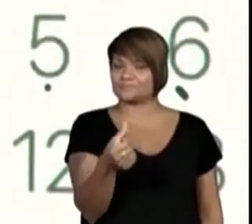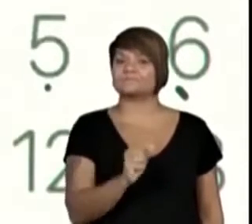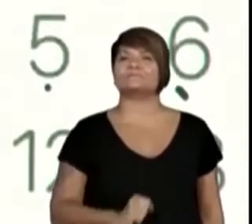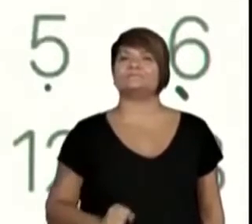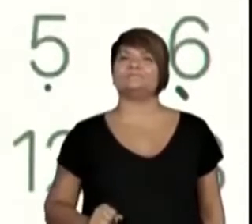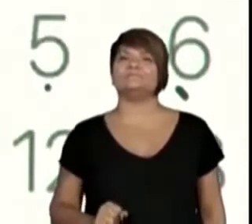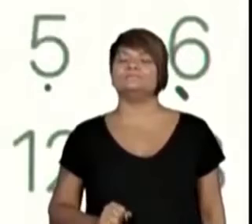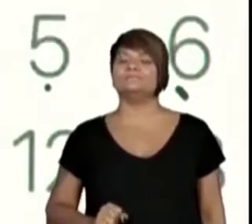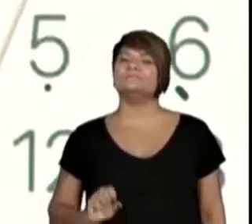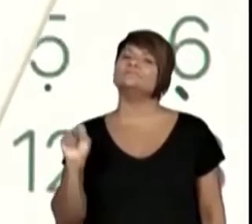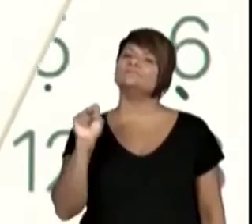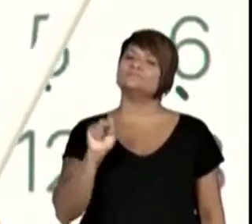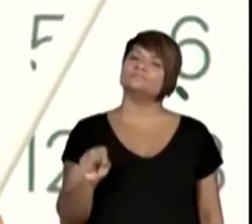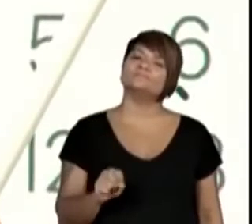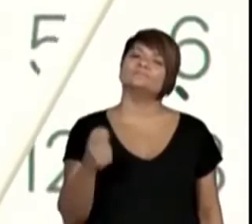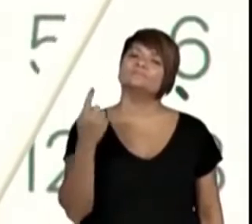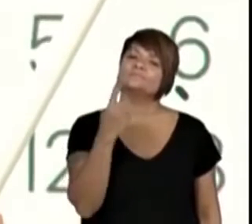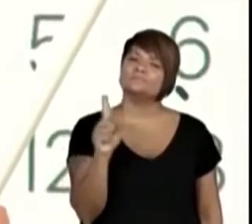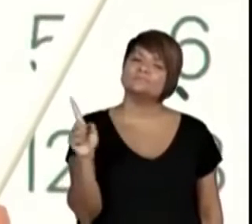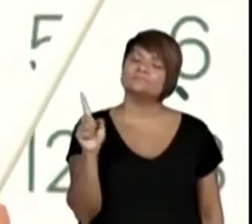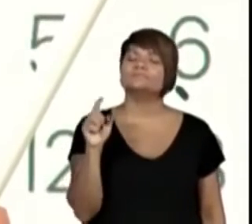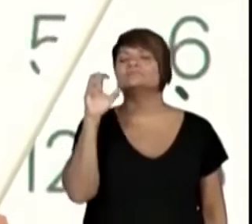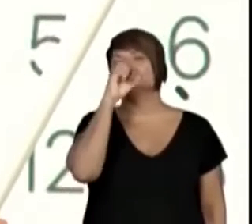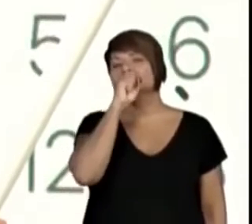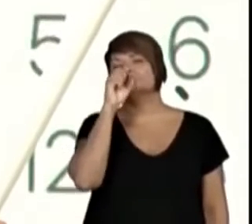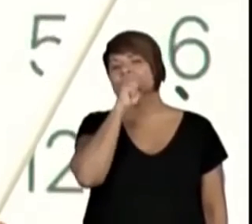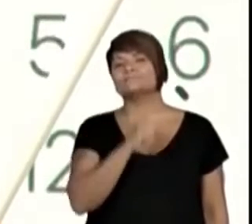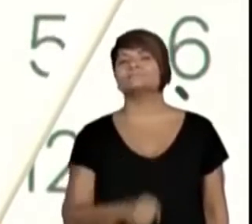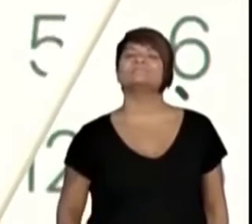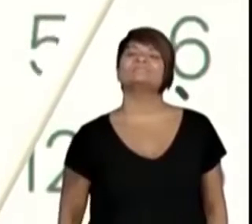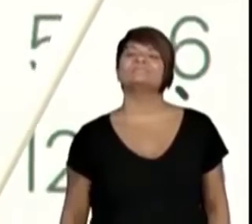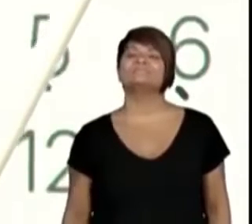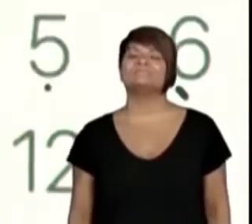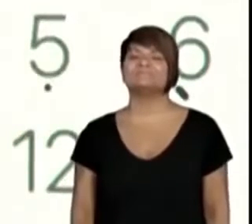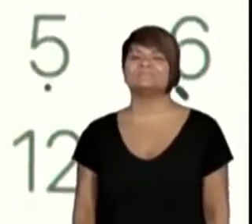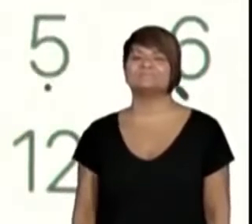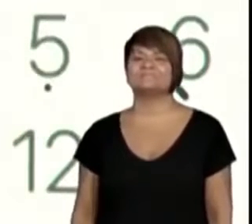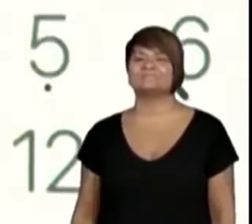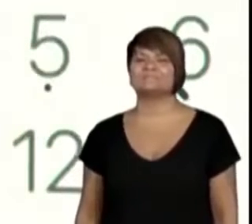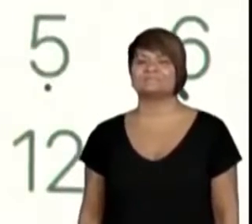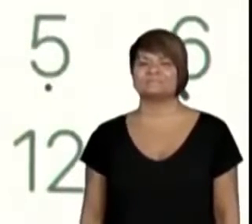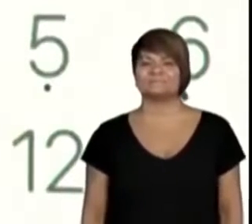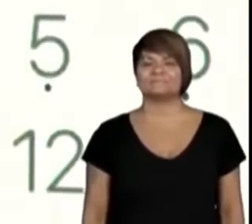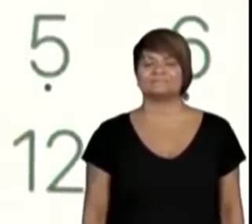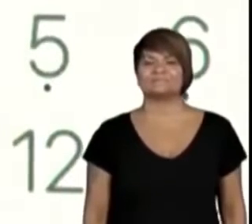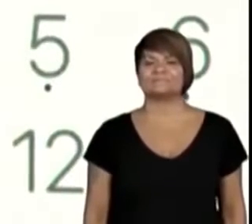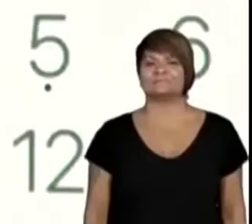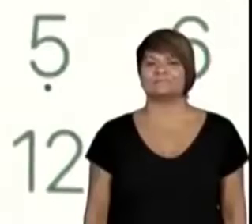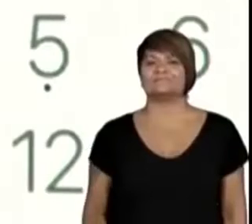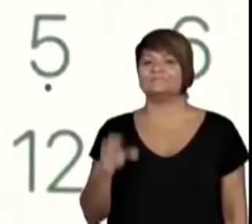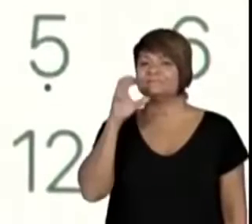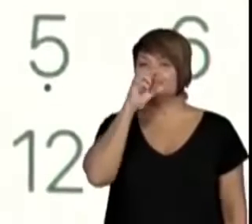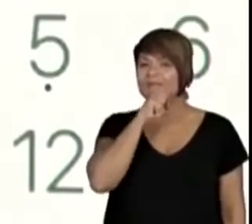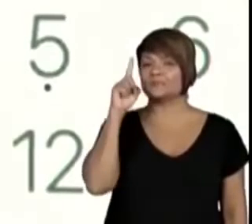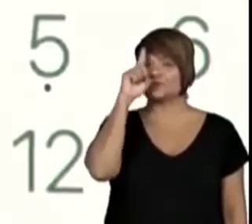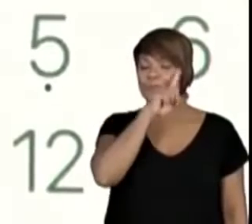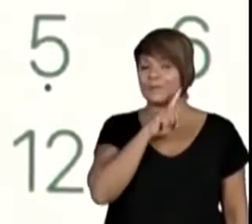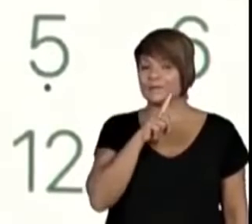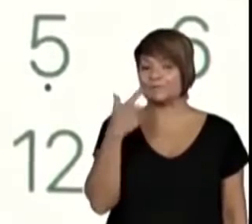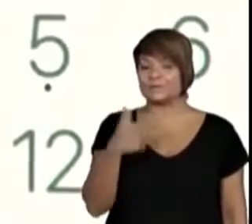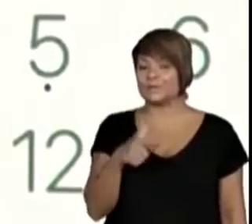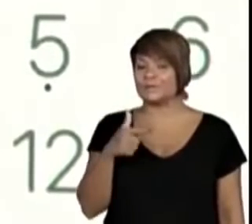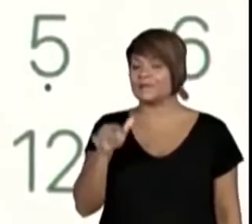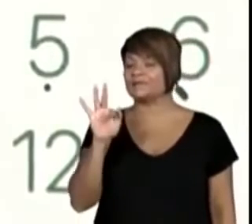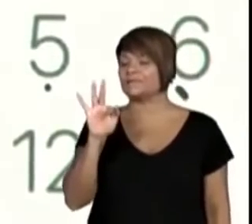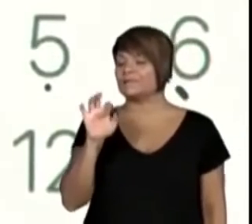Sexta-feira e o último dia aqui é sábado. Sábado e domingo não tem feira